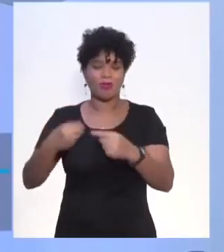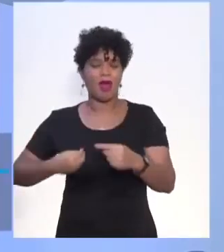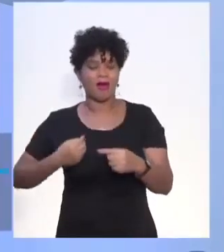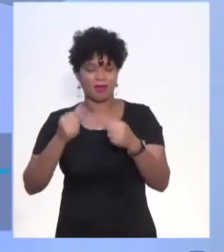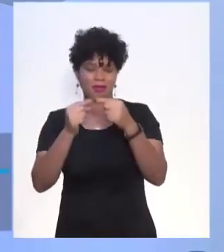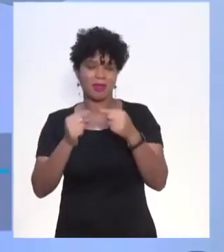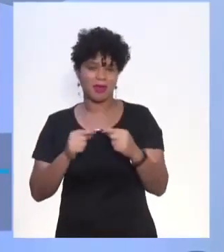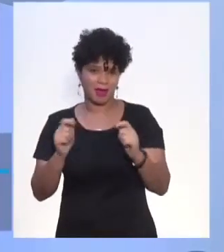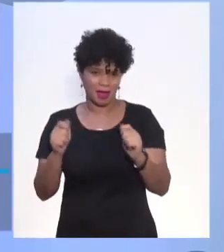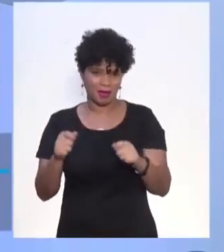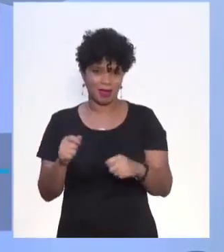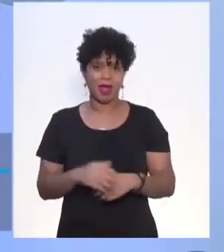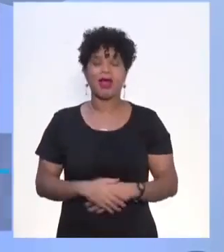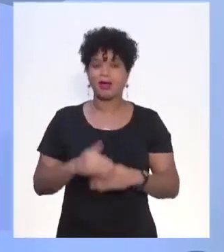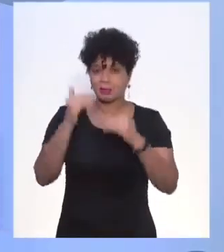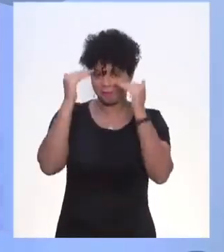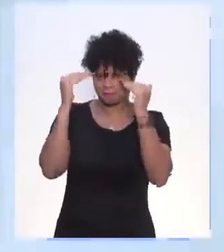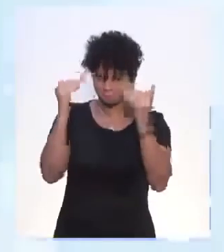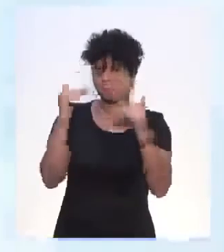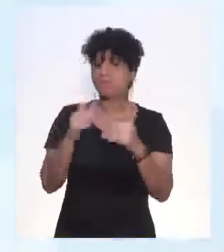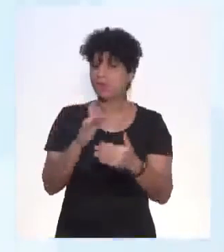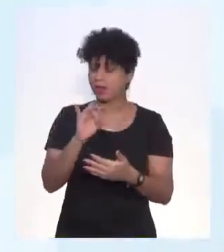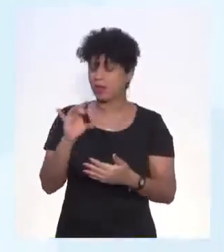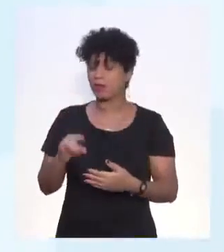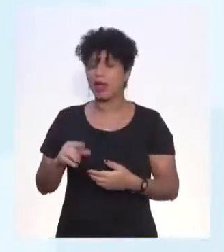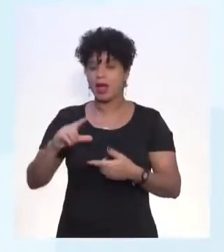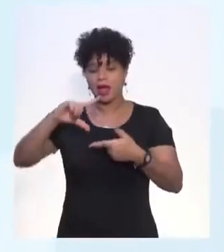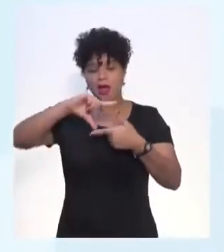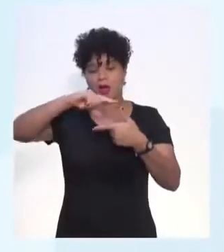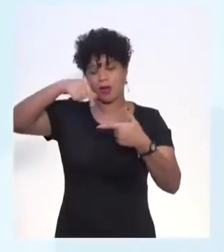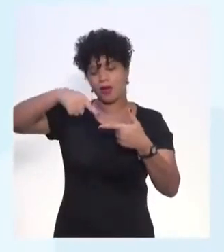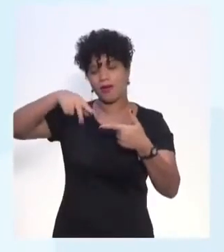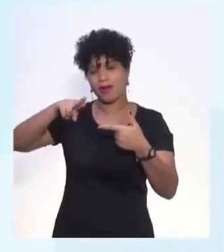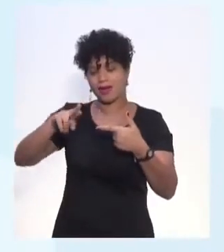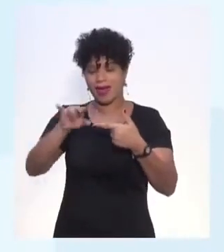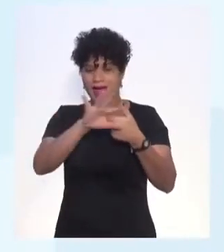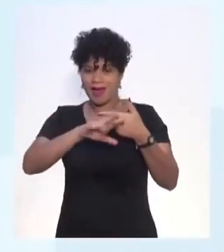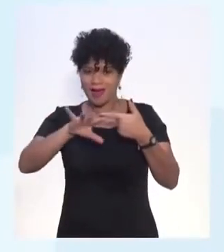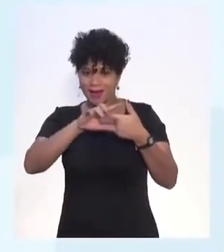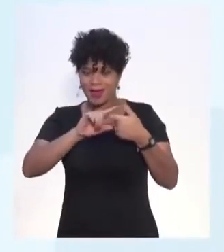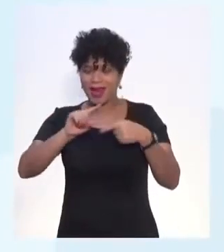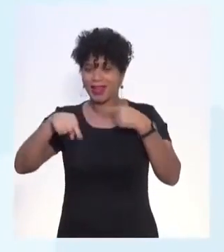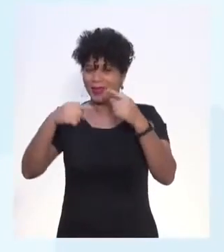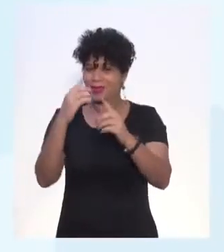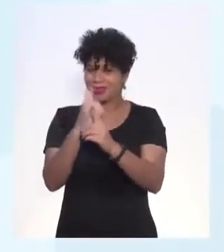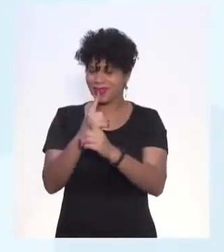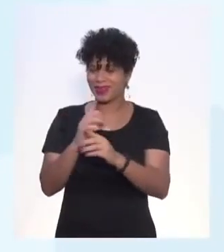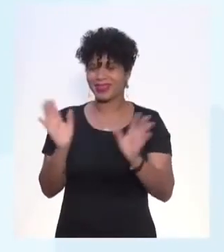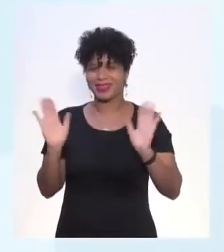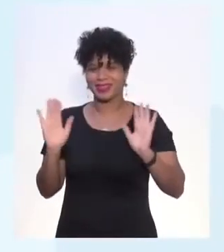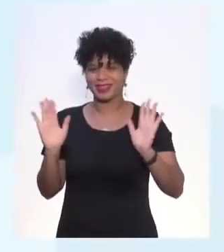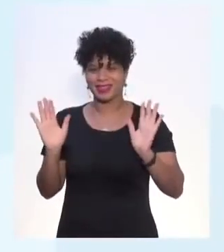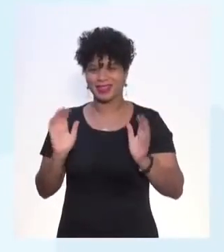direitos humanos. Ok? Avalie a aula aí no final e até a próxima. Tchau, tchau. Tchau.